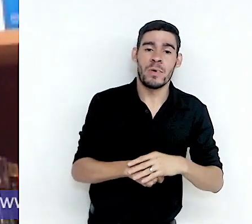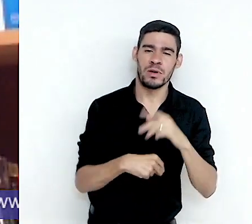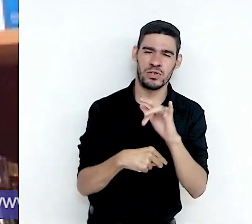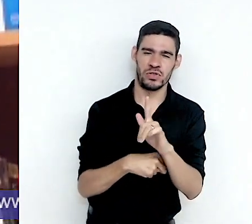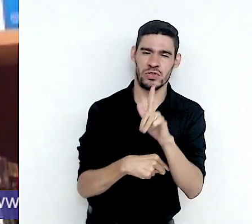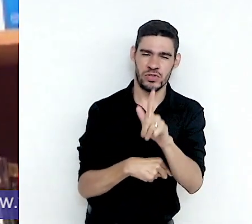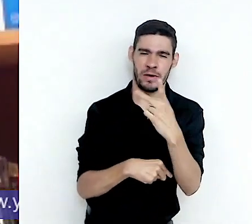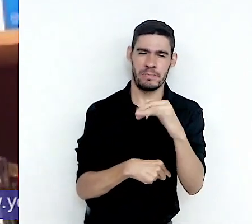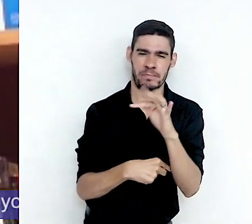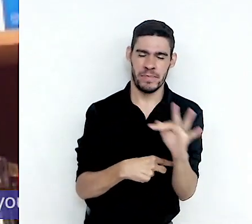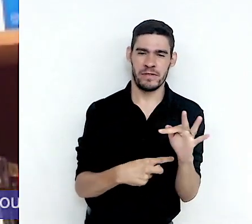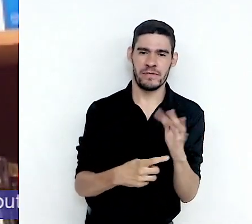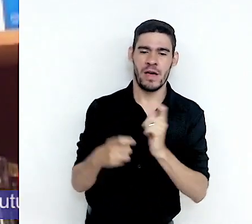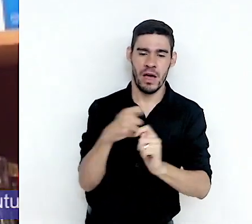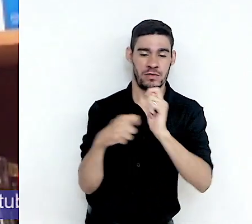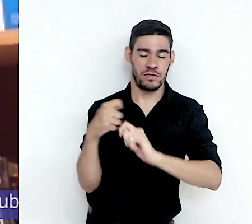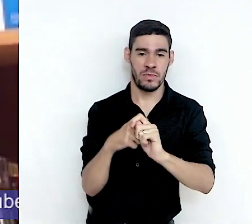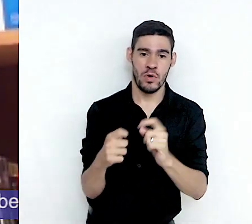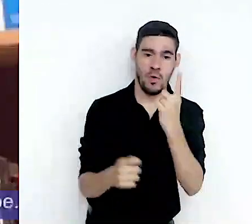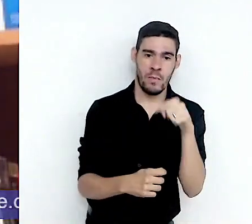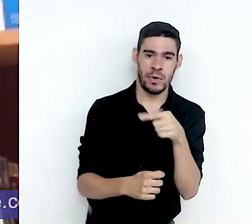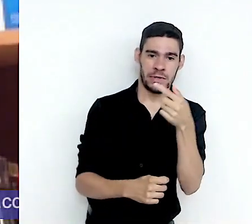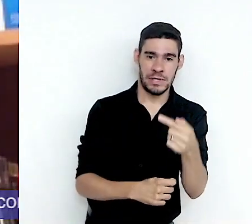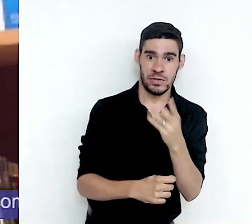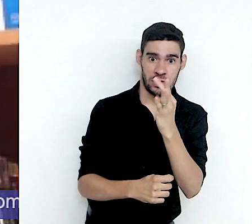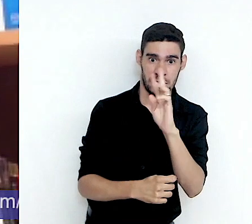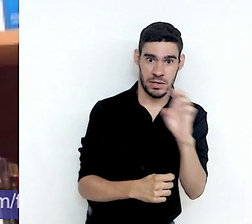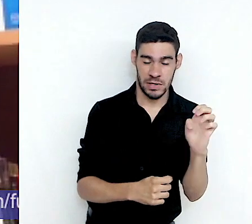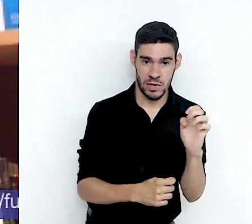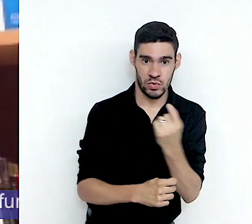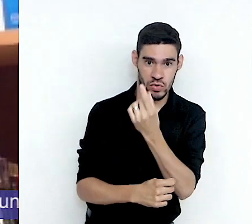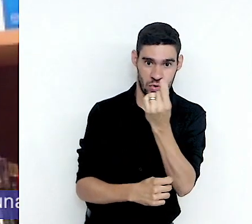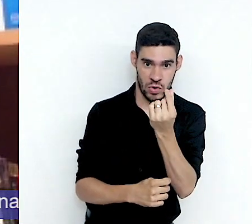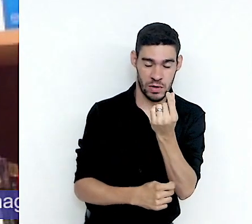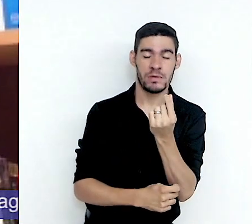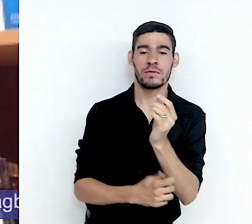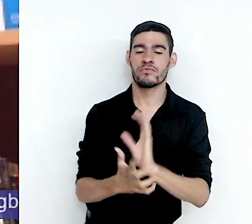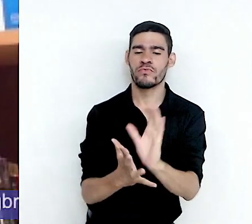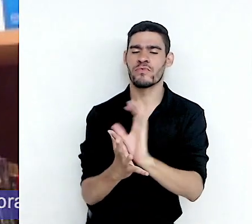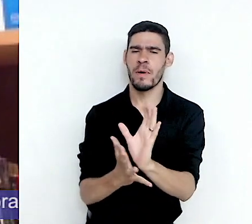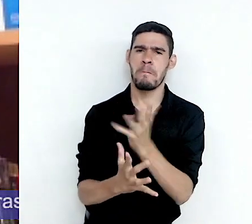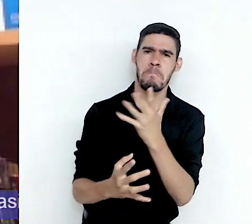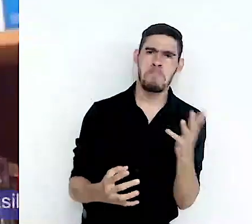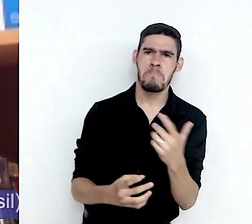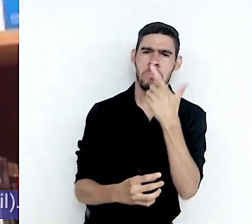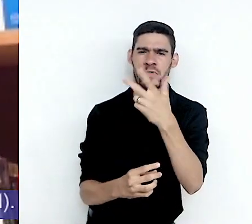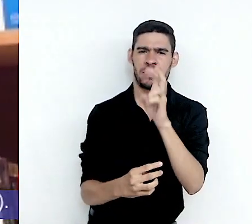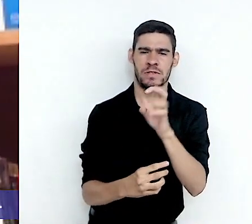GPS e administra 1.7 trilhão de Dólares investir a cerca de